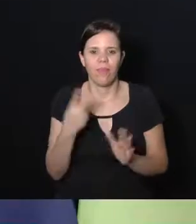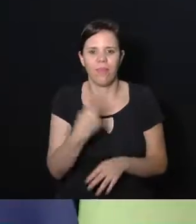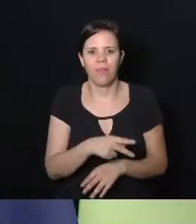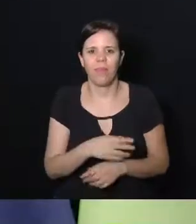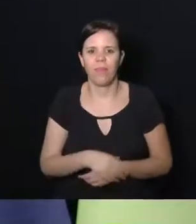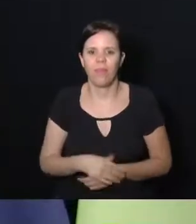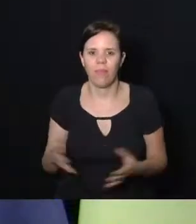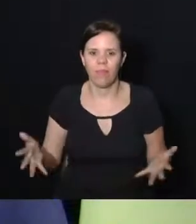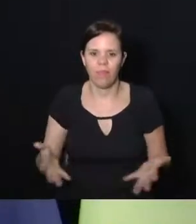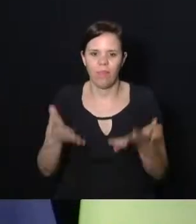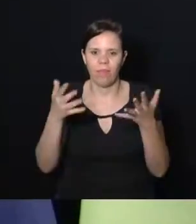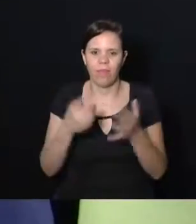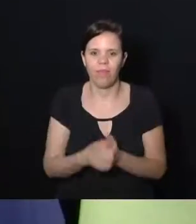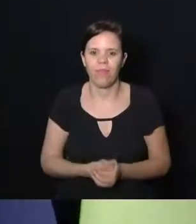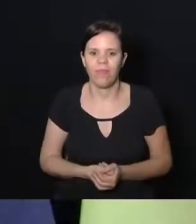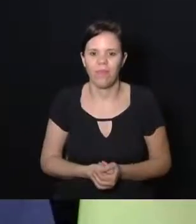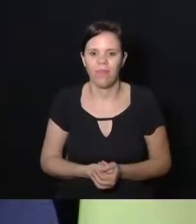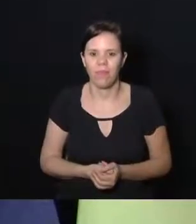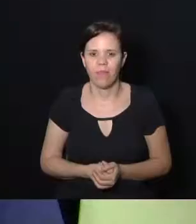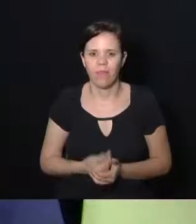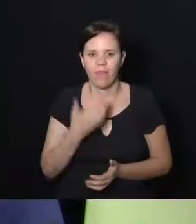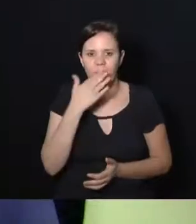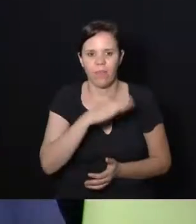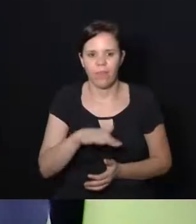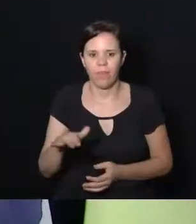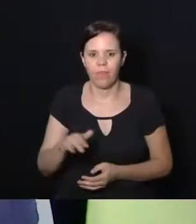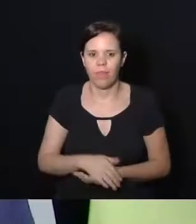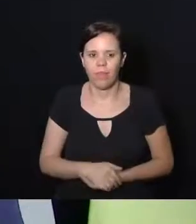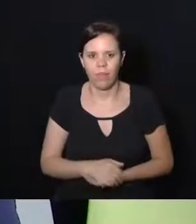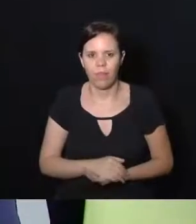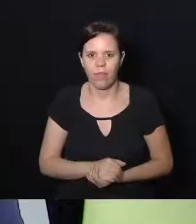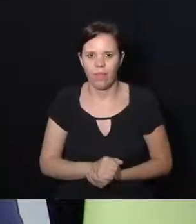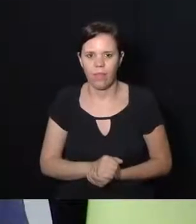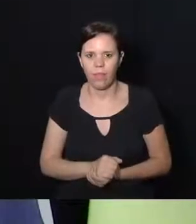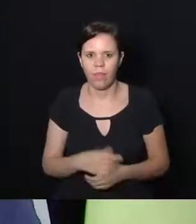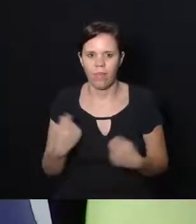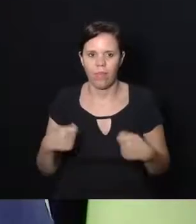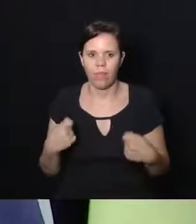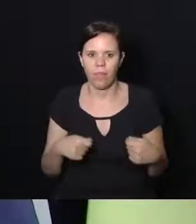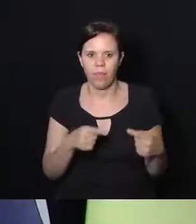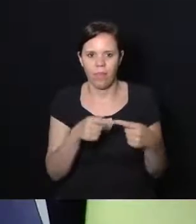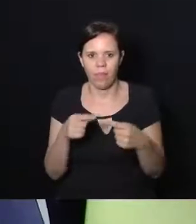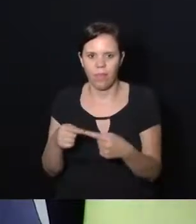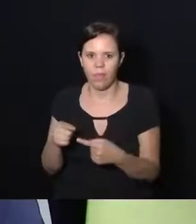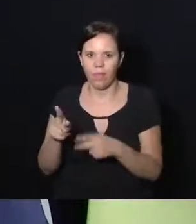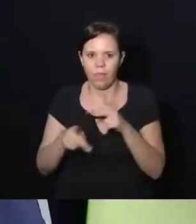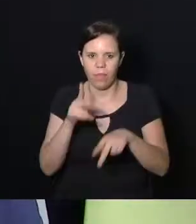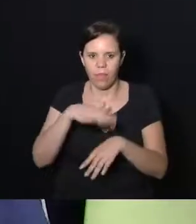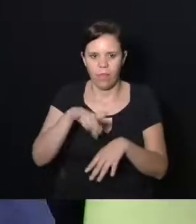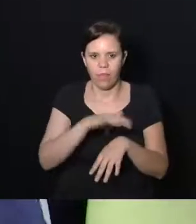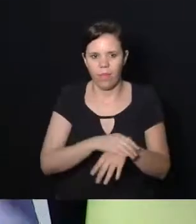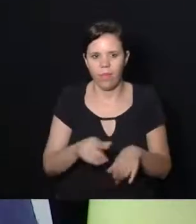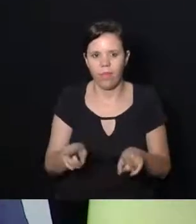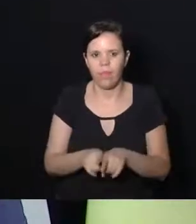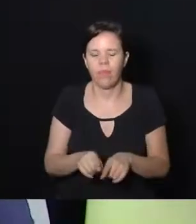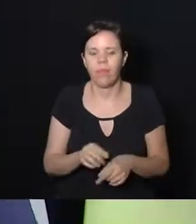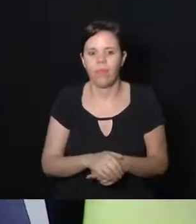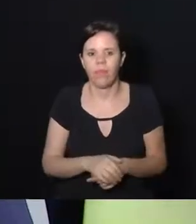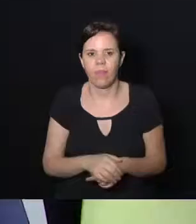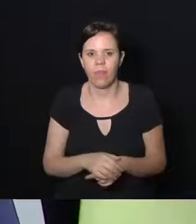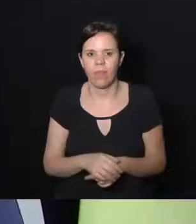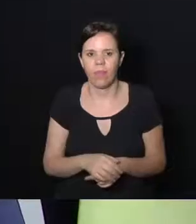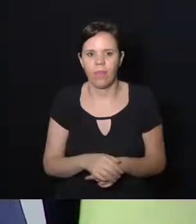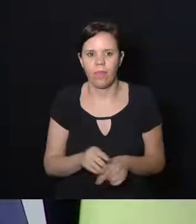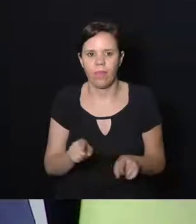É um incentivo tanto para a criança olhar para as necessidades da população e também o confronto